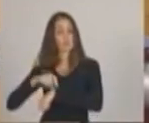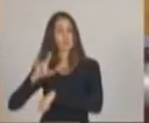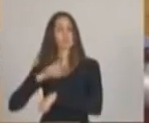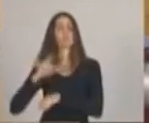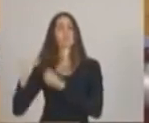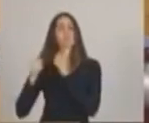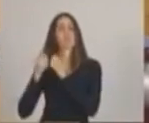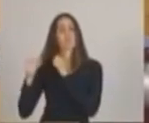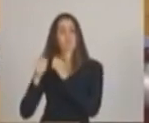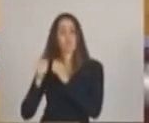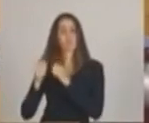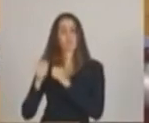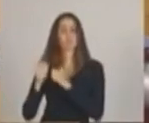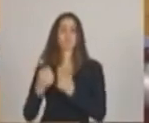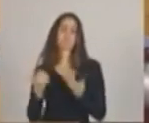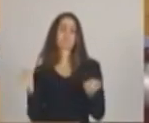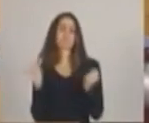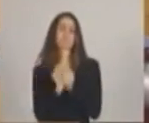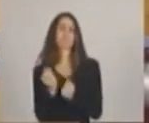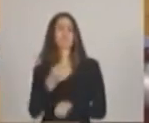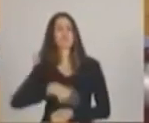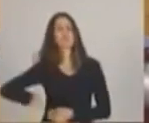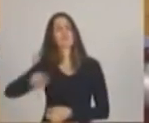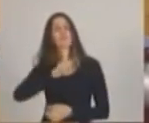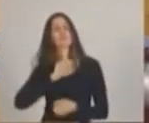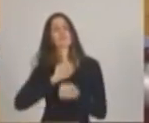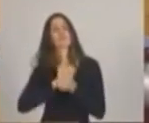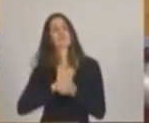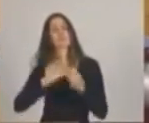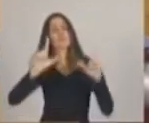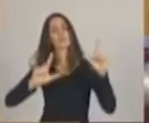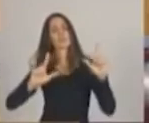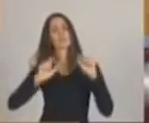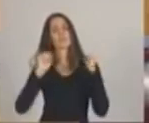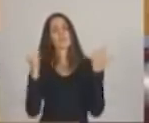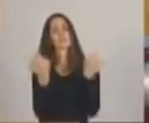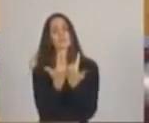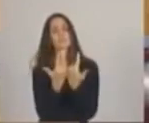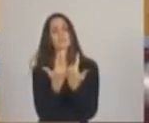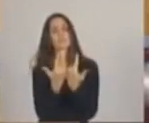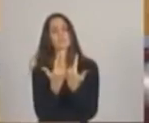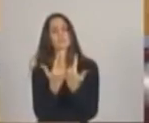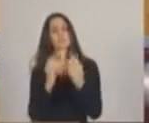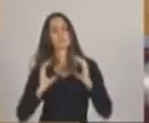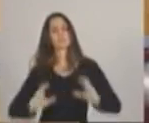Jornal Panorama. Continue com a nossa programação TV Assembleia, Canal Cidadão.